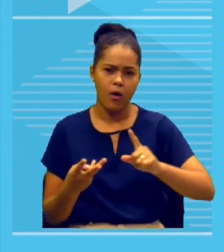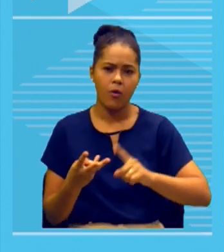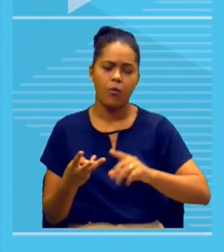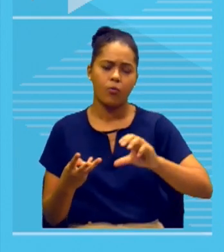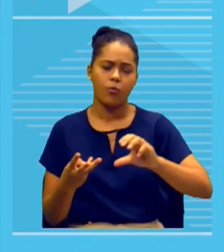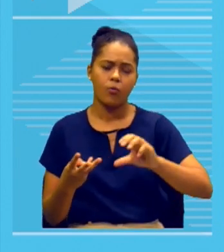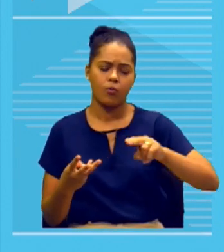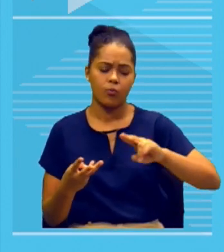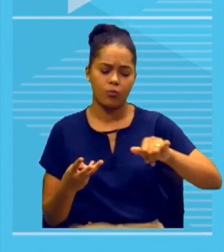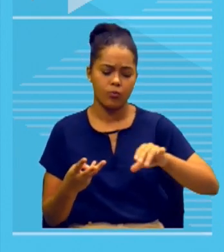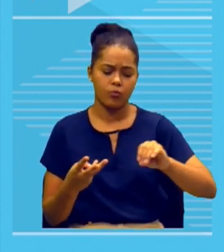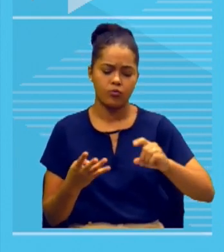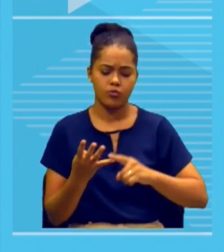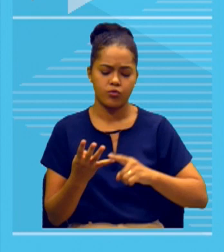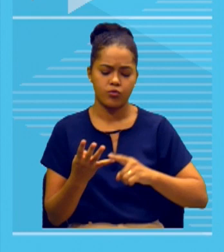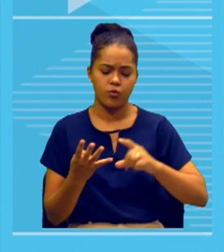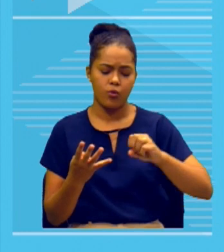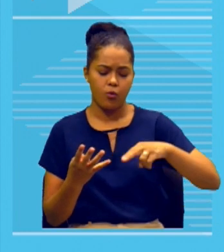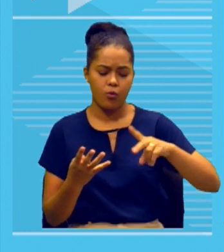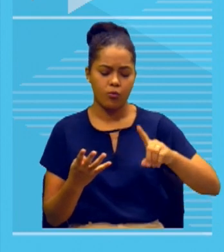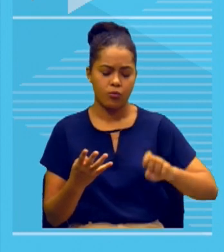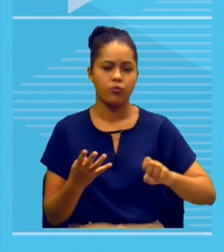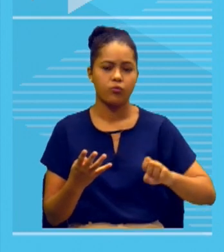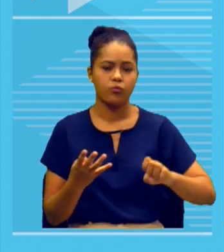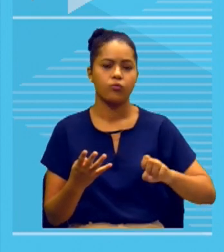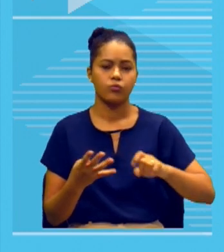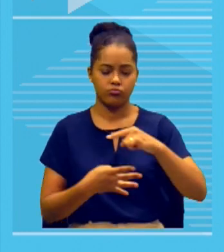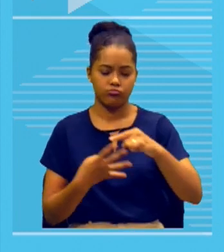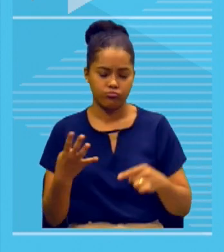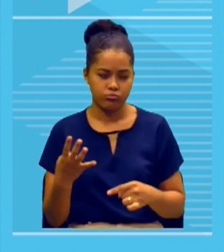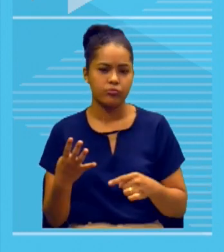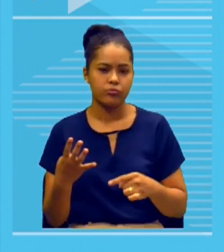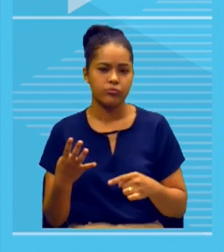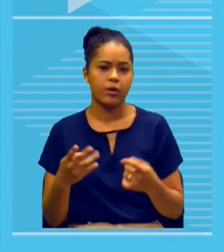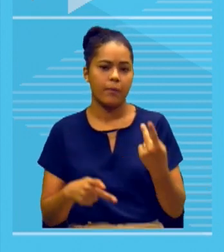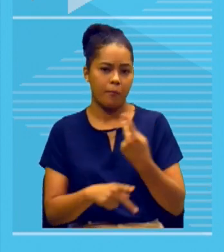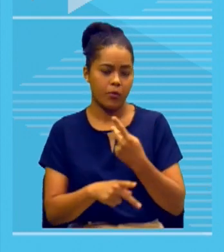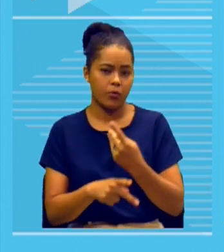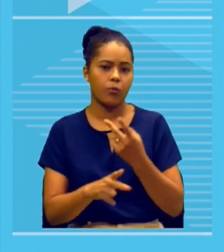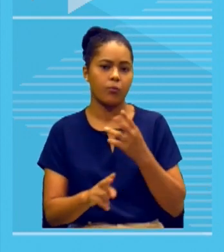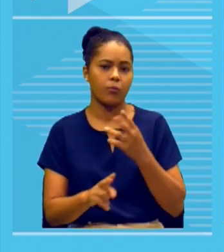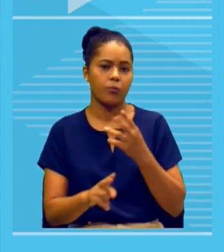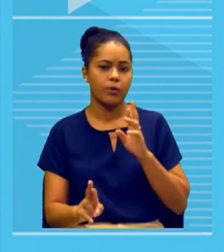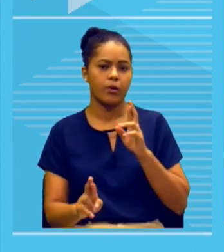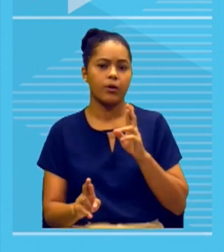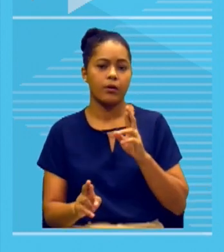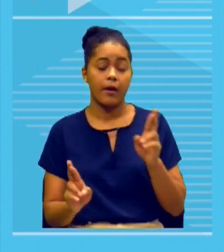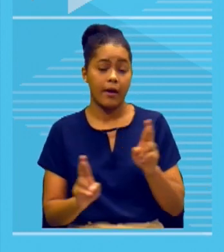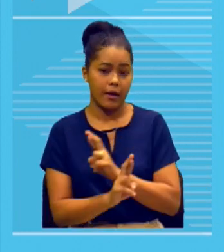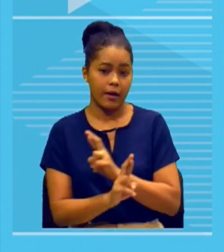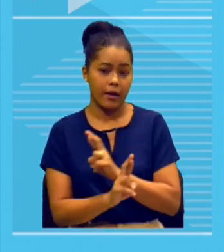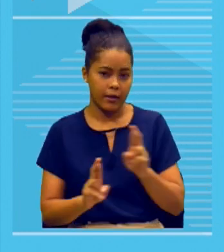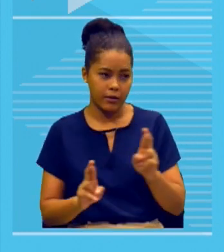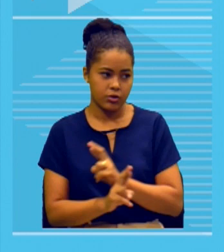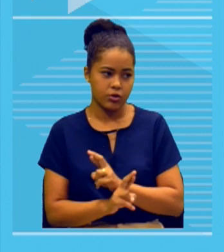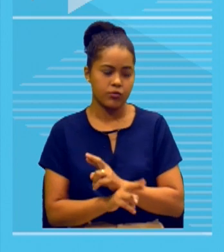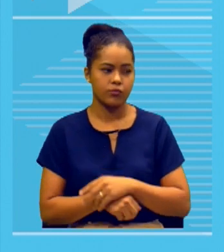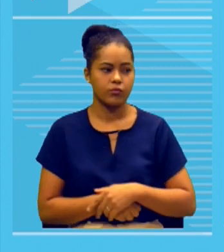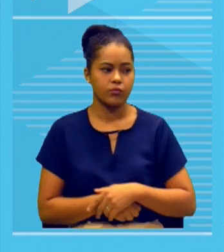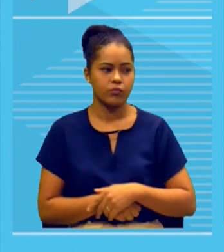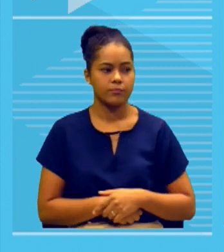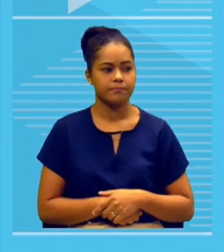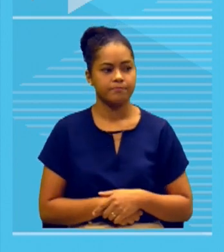onde né são pronomes relativos referem-se a um termo antecedente Este é o lugar aonde